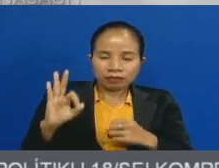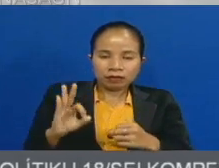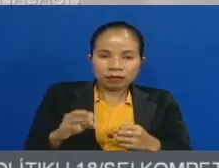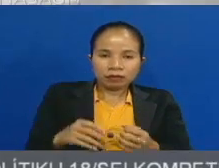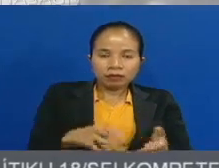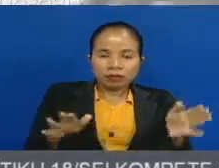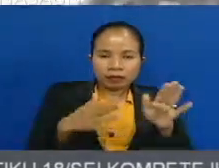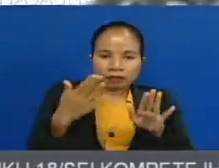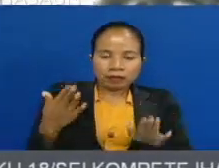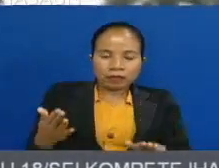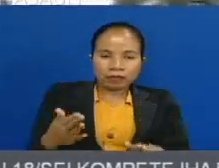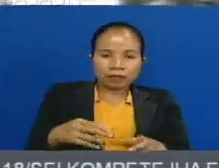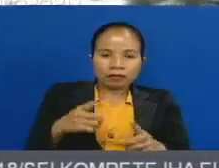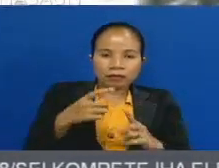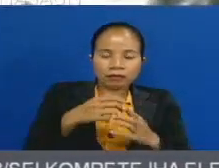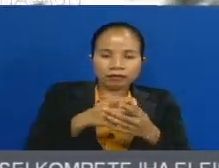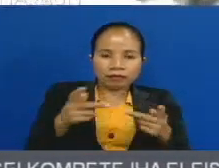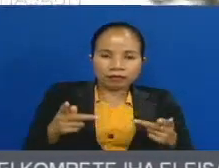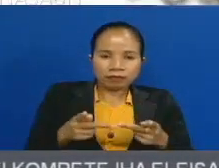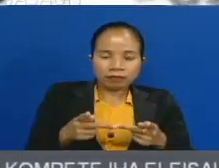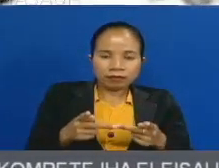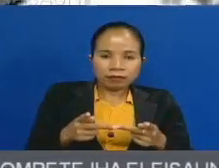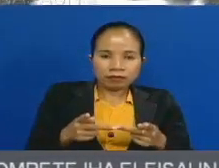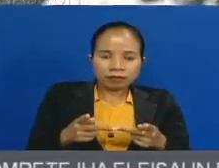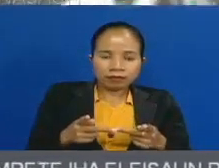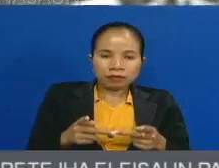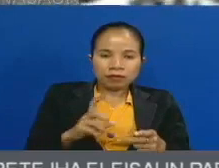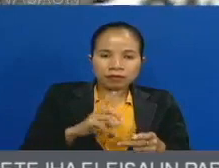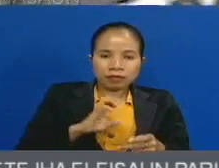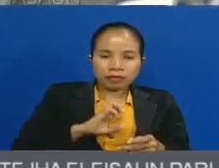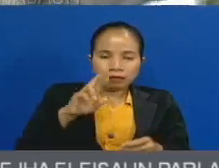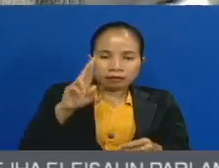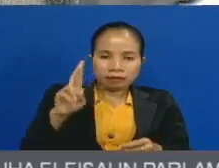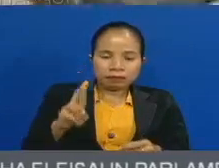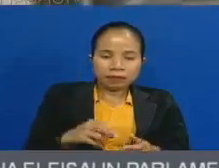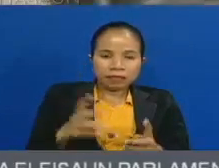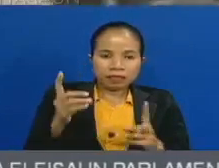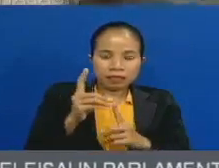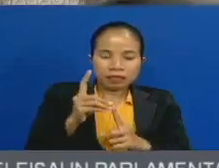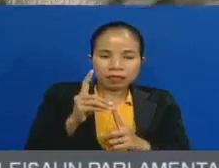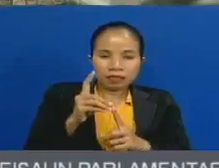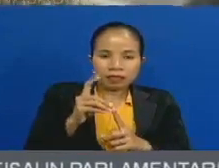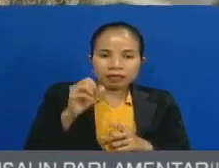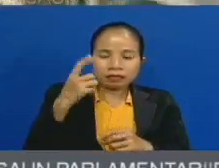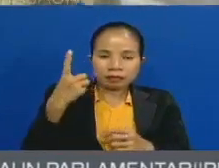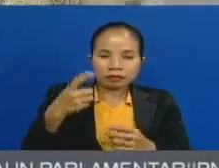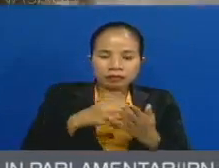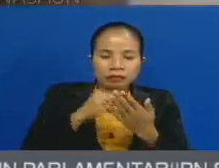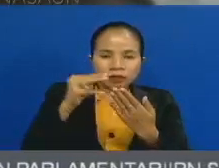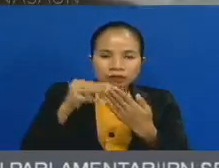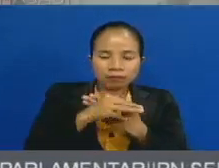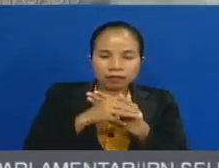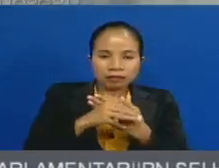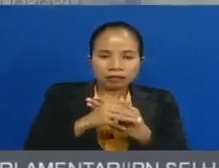Hakoto Jornada Mores e abrigo subterrâneo, Sucumertuto, município Hermera e Aloron Sanulo Resin Ida, Fulan